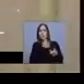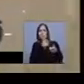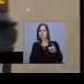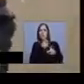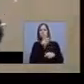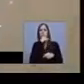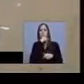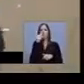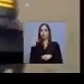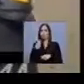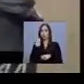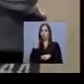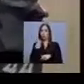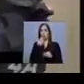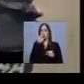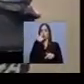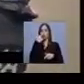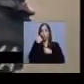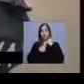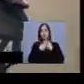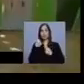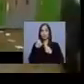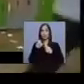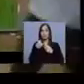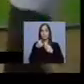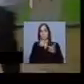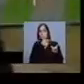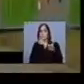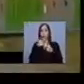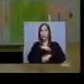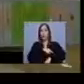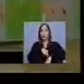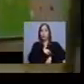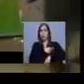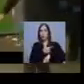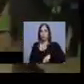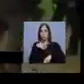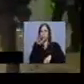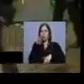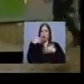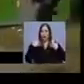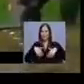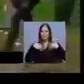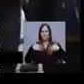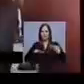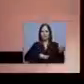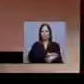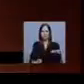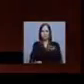apanhados muitos manifestantes foi mais demora de pânico e caos no centro da cidade